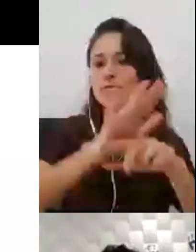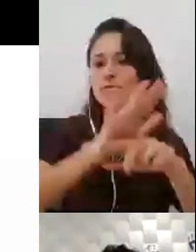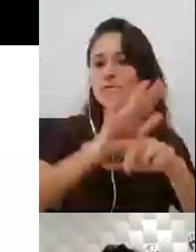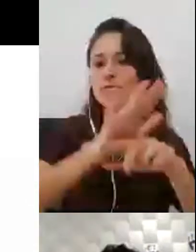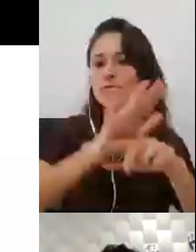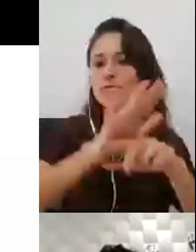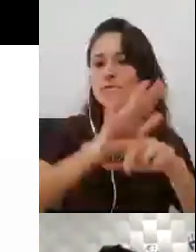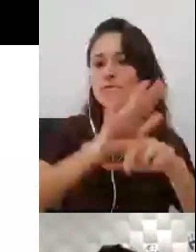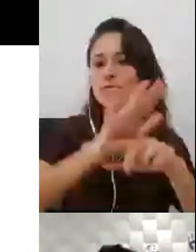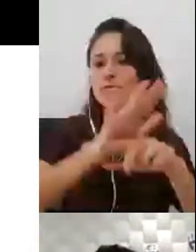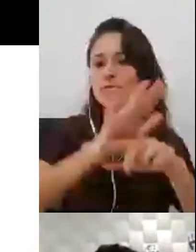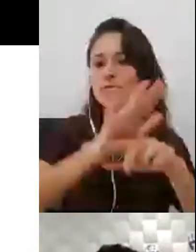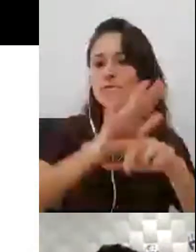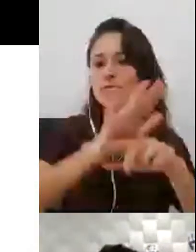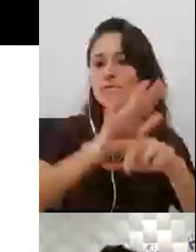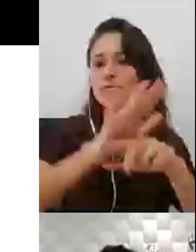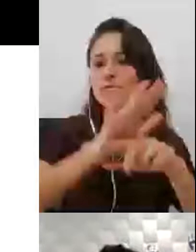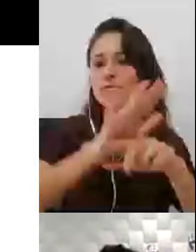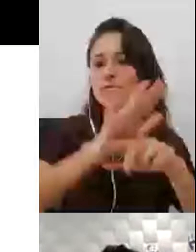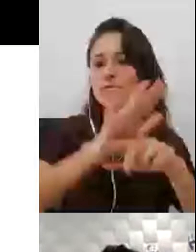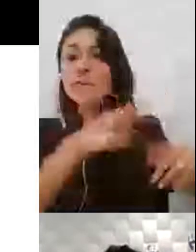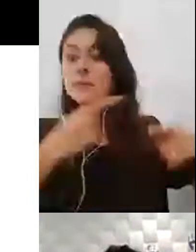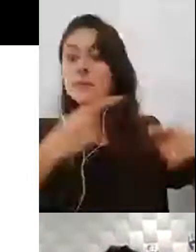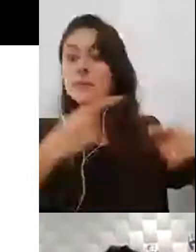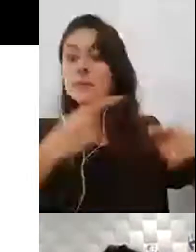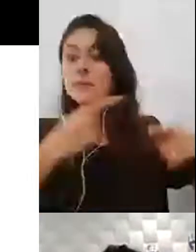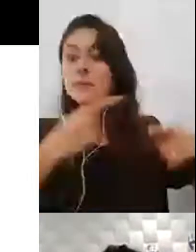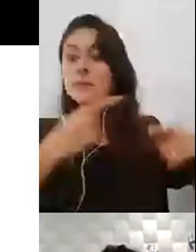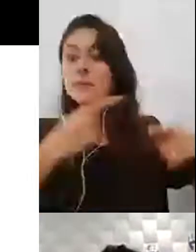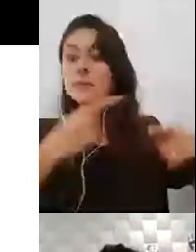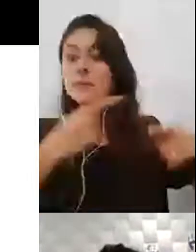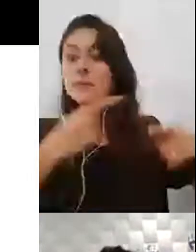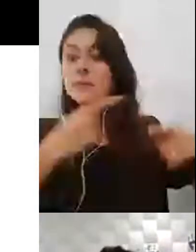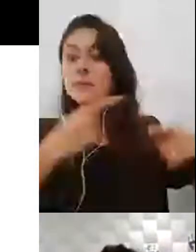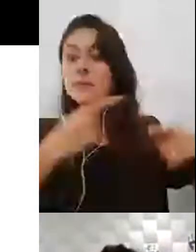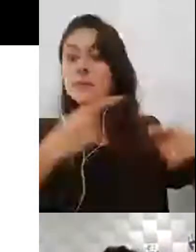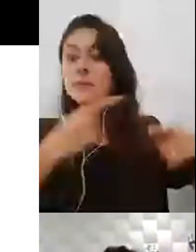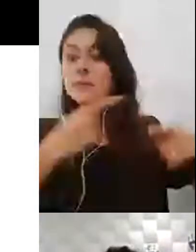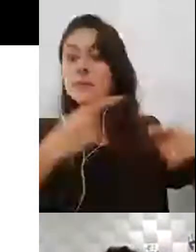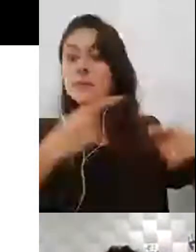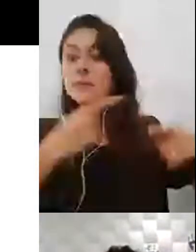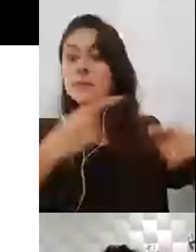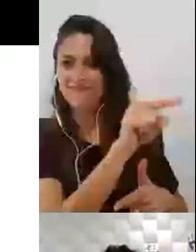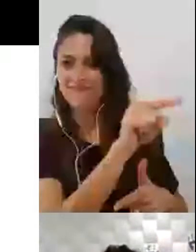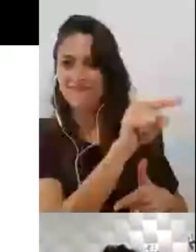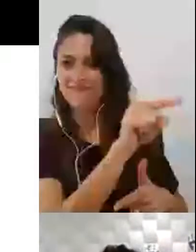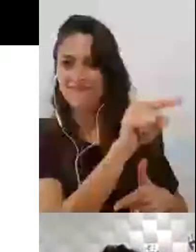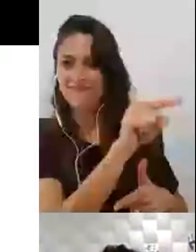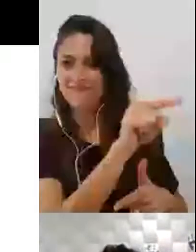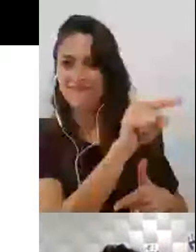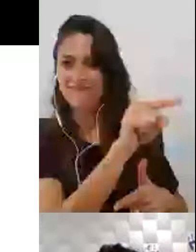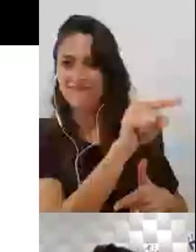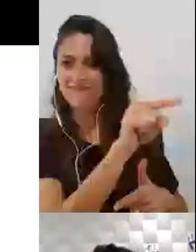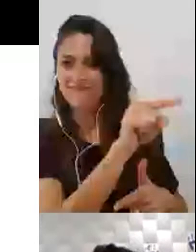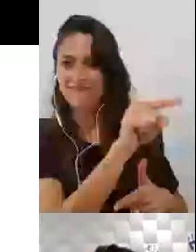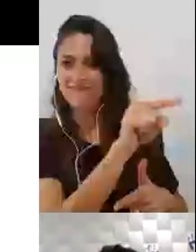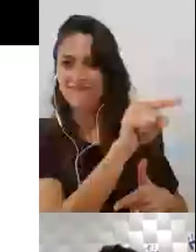uma necessidade do cliente final. Né? E todo esse processo de transformação são vários conceitos que